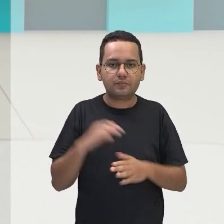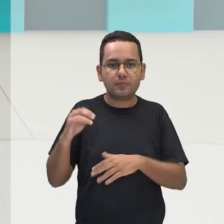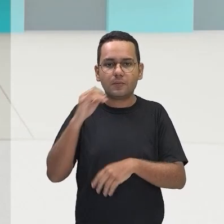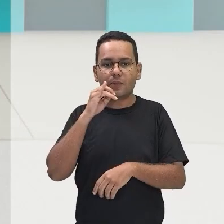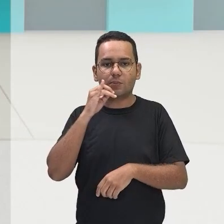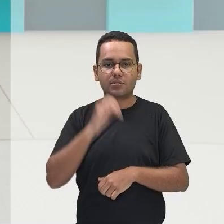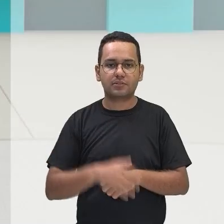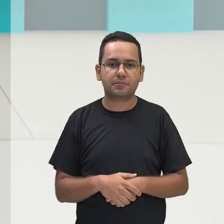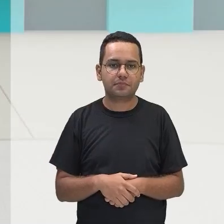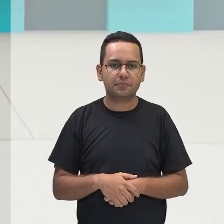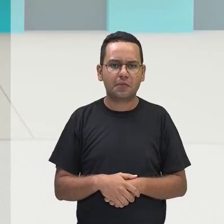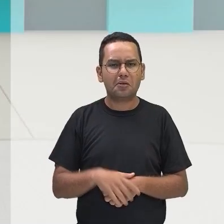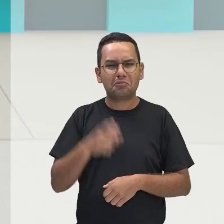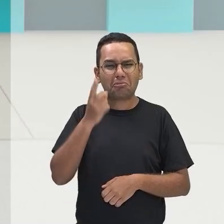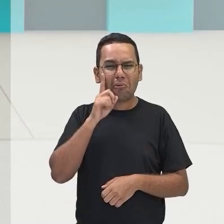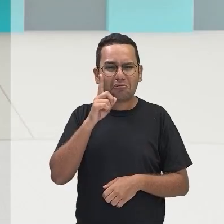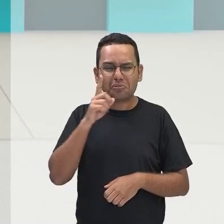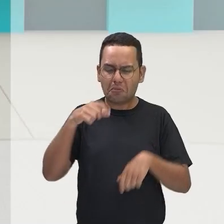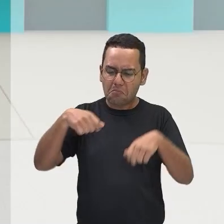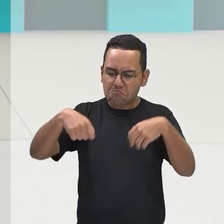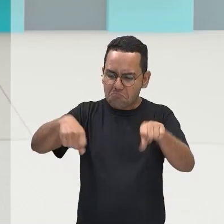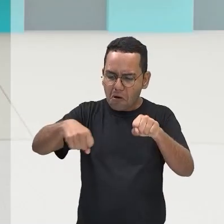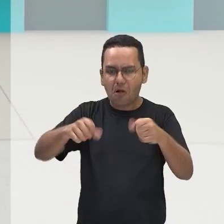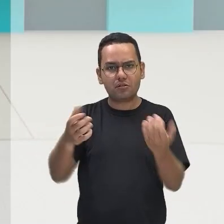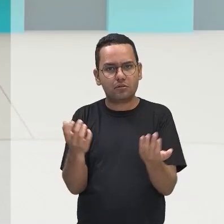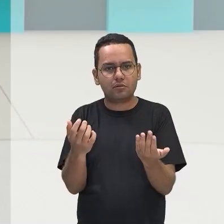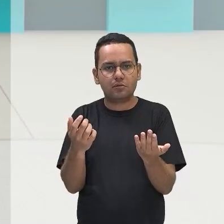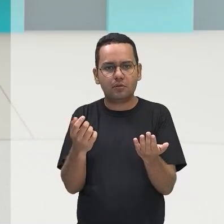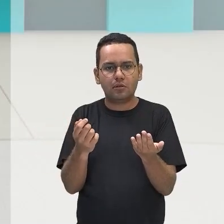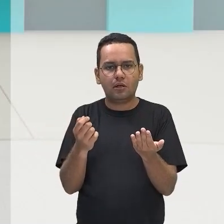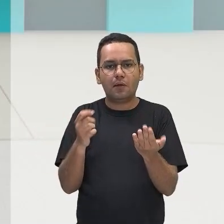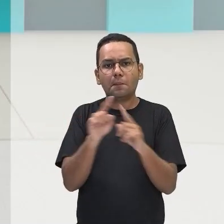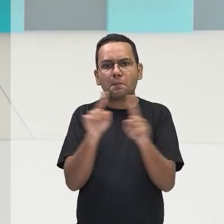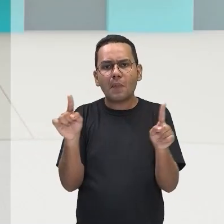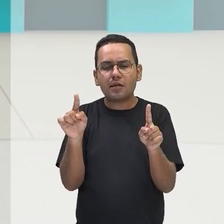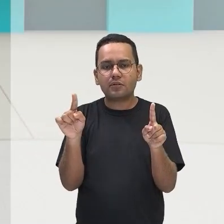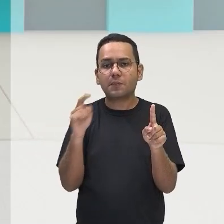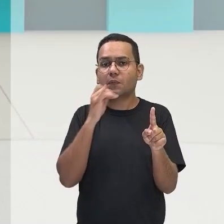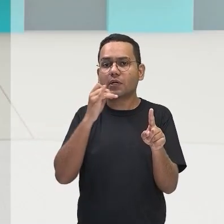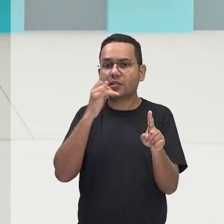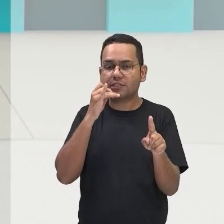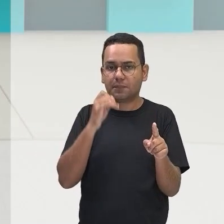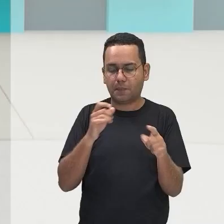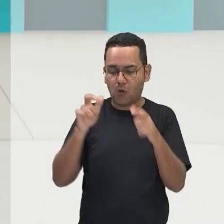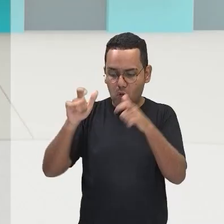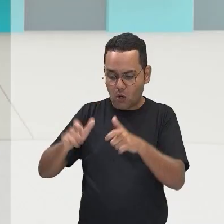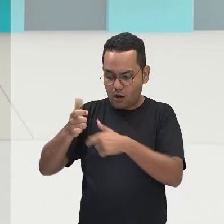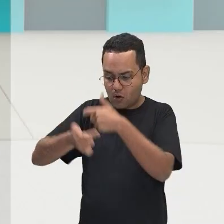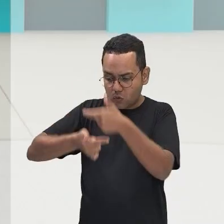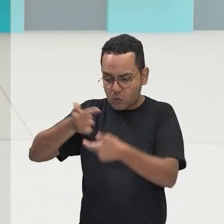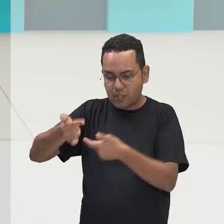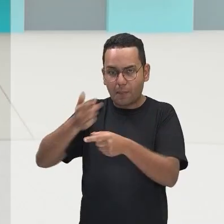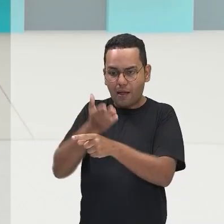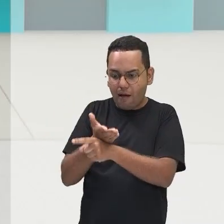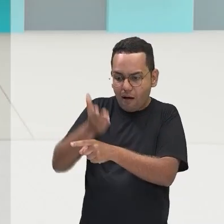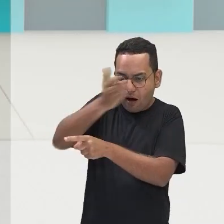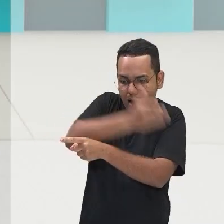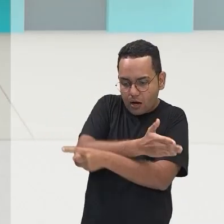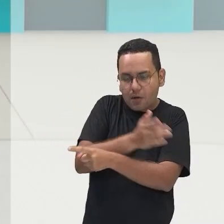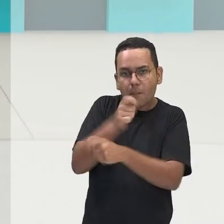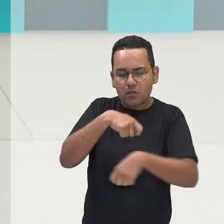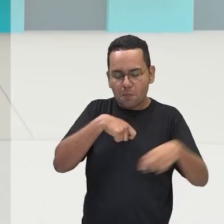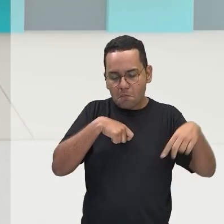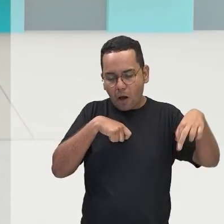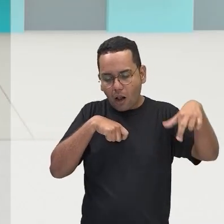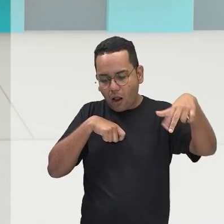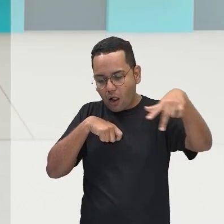moto todo dia, pego o caramba todo, solta antes, né, do seu trabalho e vá caminhando, ou quando vou retornar para casa,